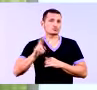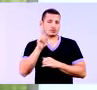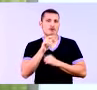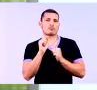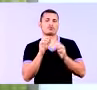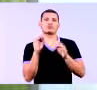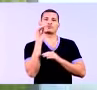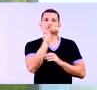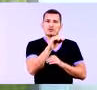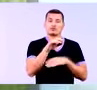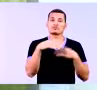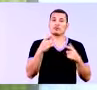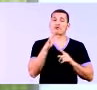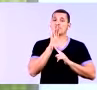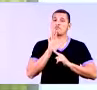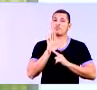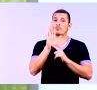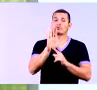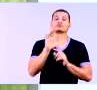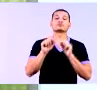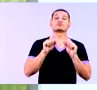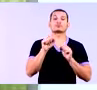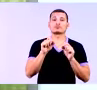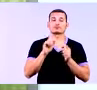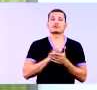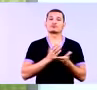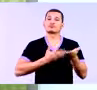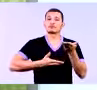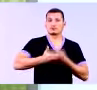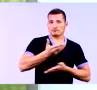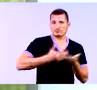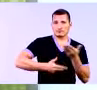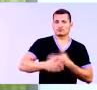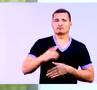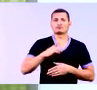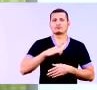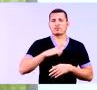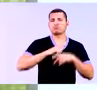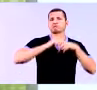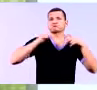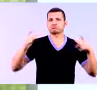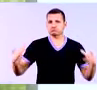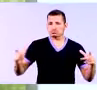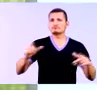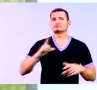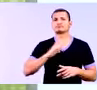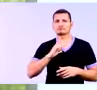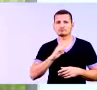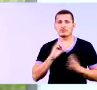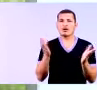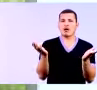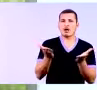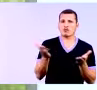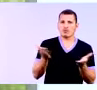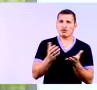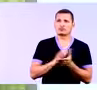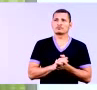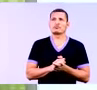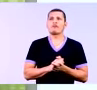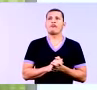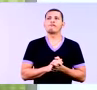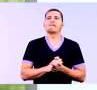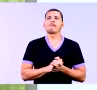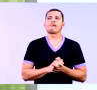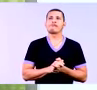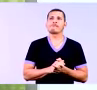isso mostra, professor, isso mostra que a interatividade cresceu muito. Bastante. E que agora partindo, como foi bem